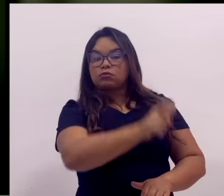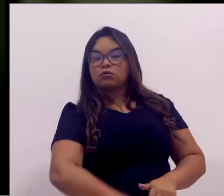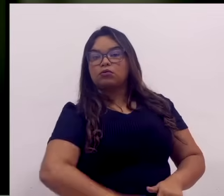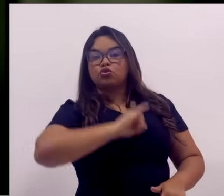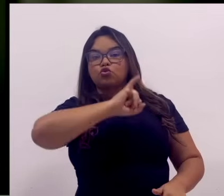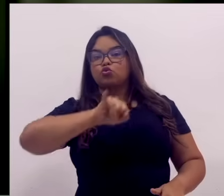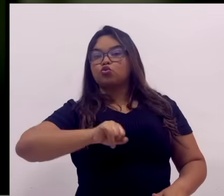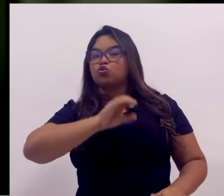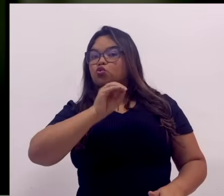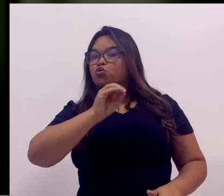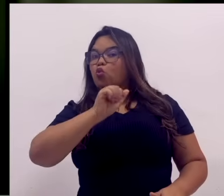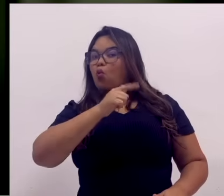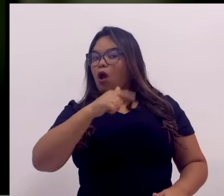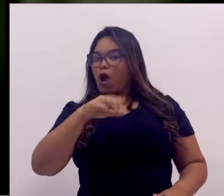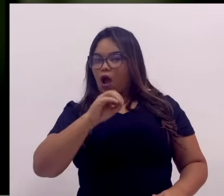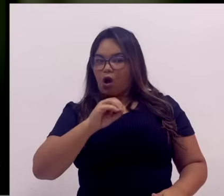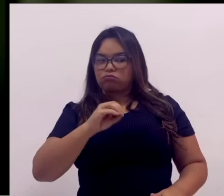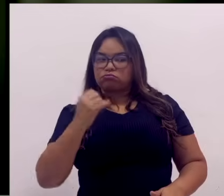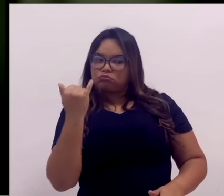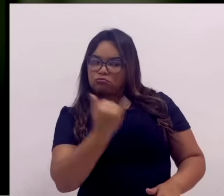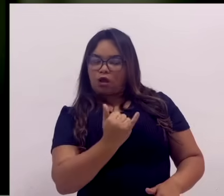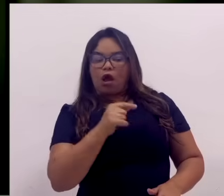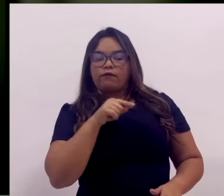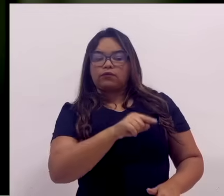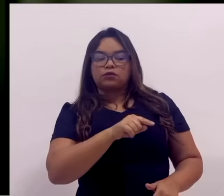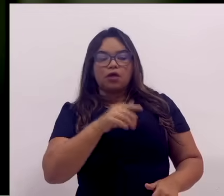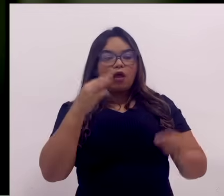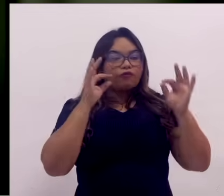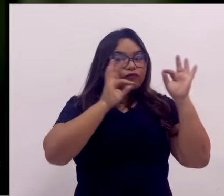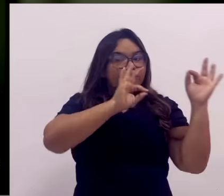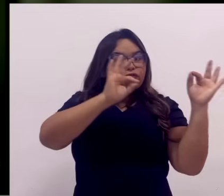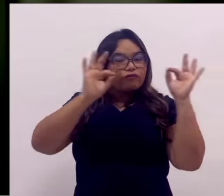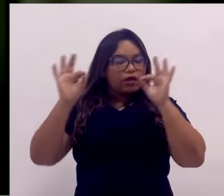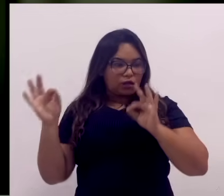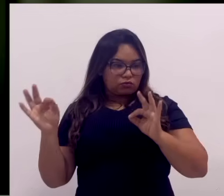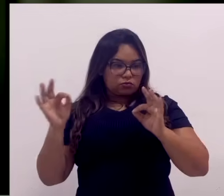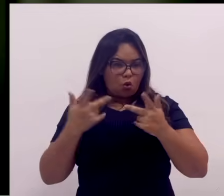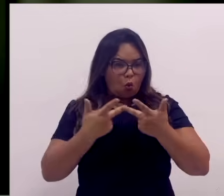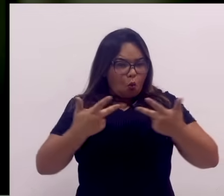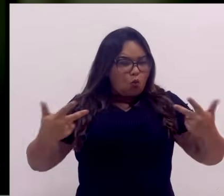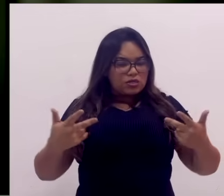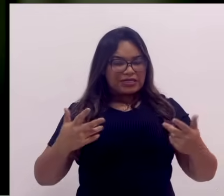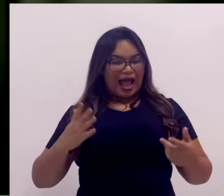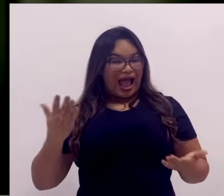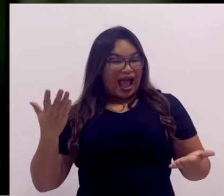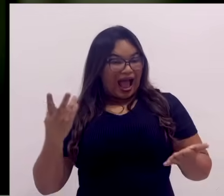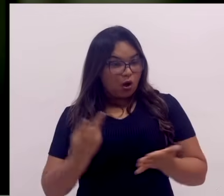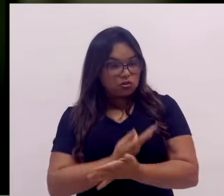Logo, a aplicação do tempo, as que são e as que depois destas hão de acontecer.